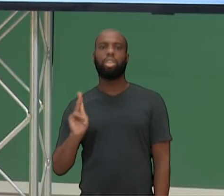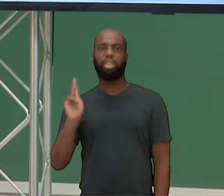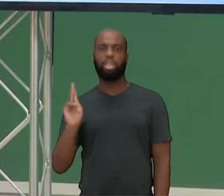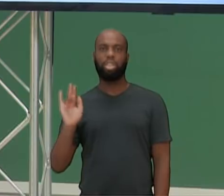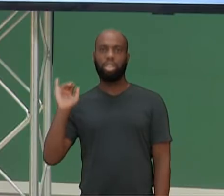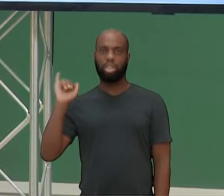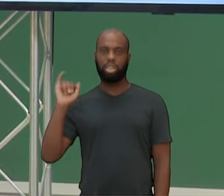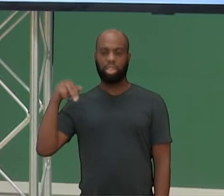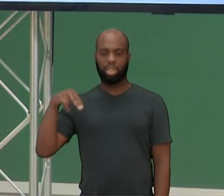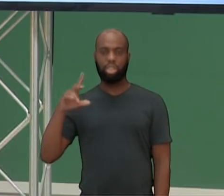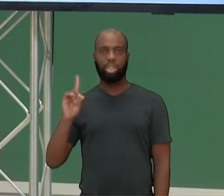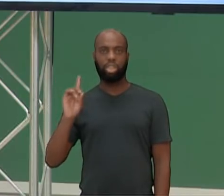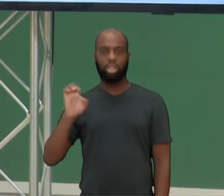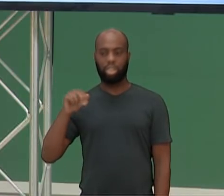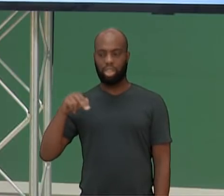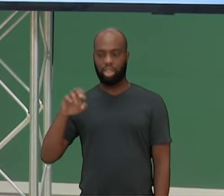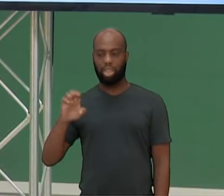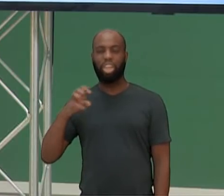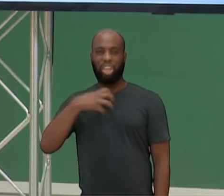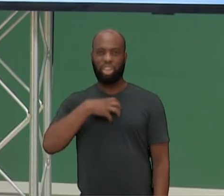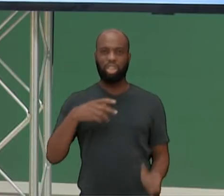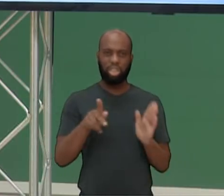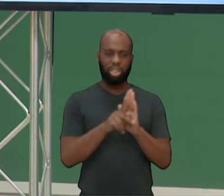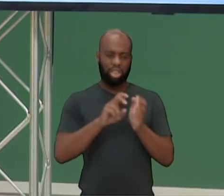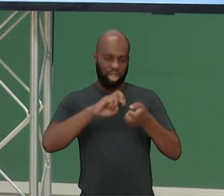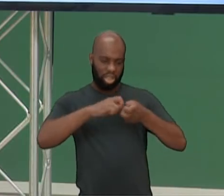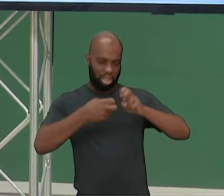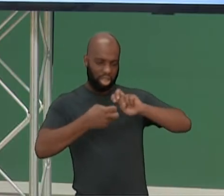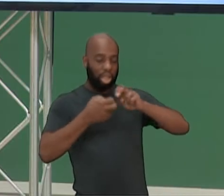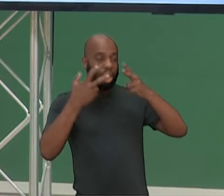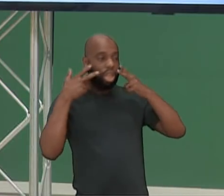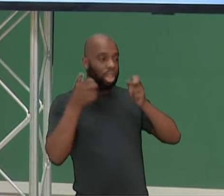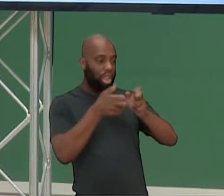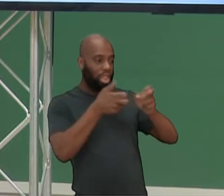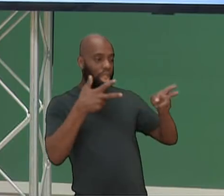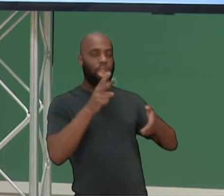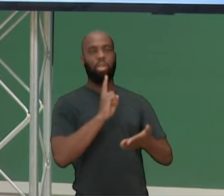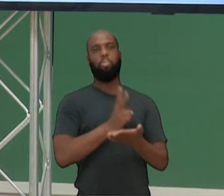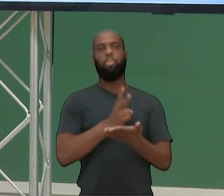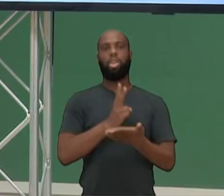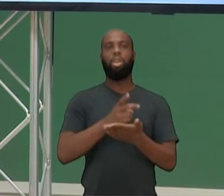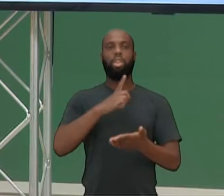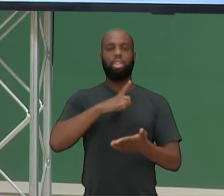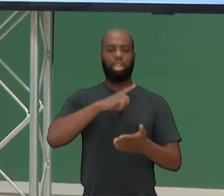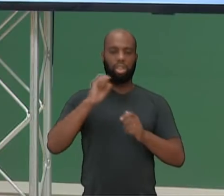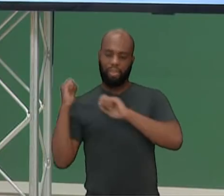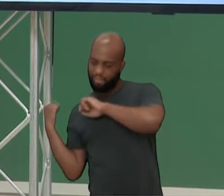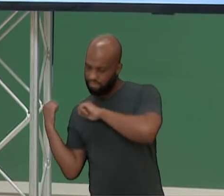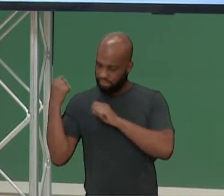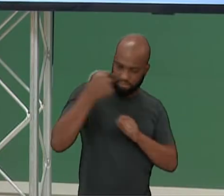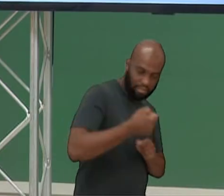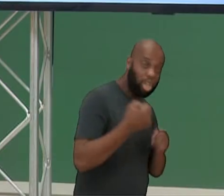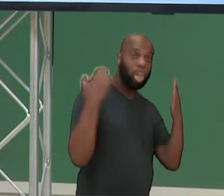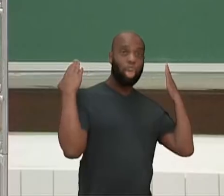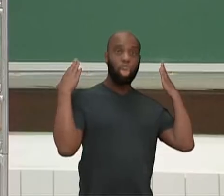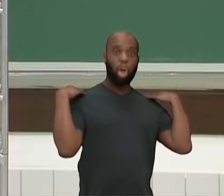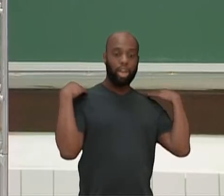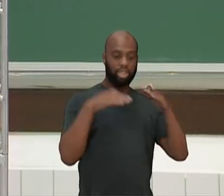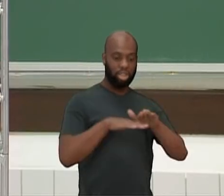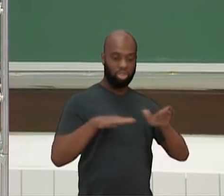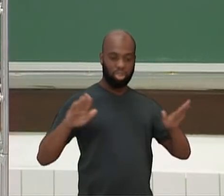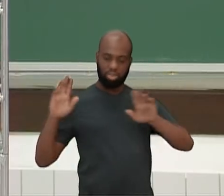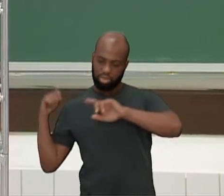viu que é a mesma forma do Uka-Uka? Lembra que tem a técnica de jogar o adversário de costas no chão, né? A gente